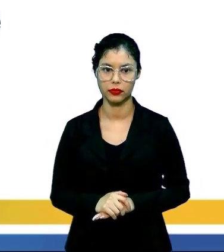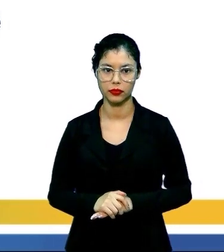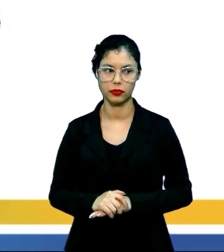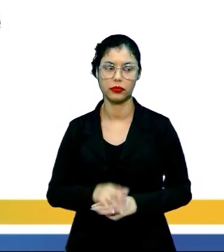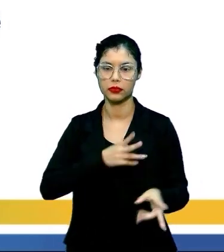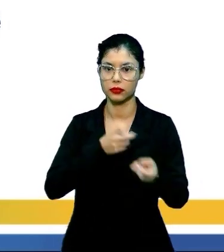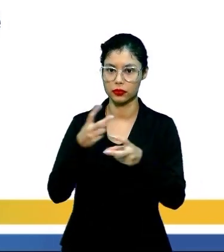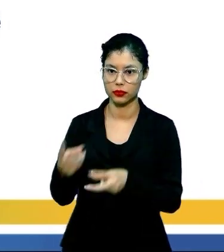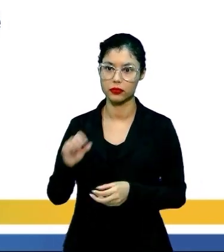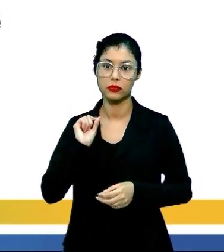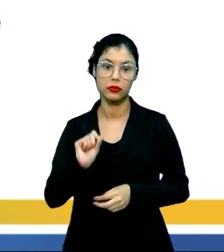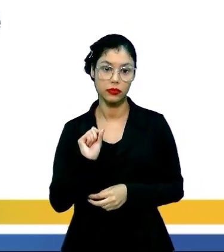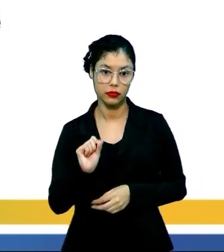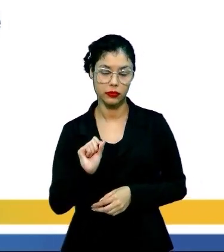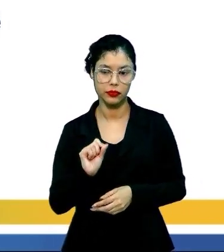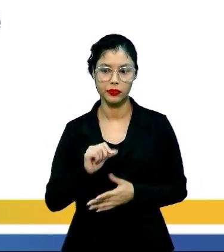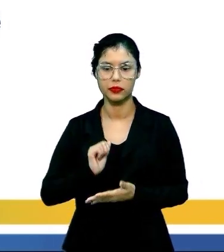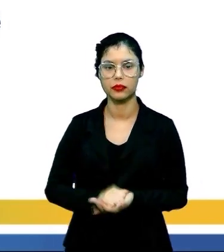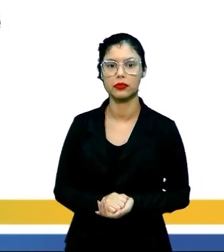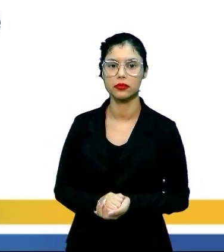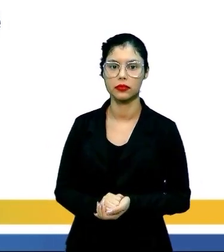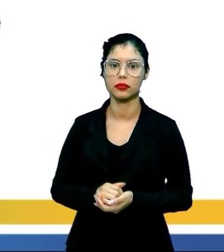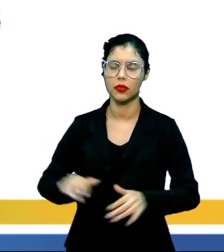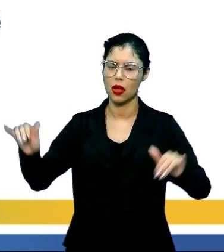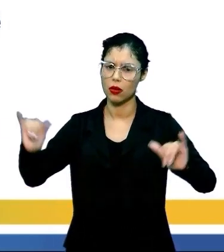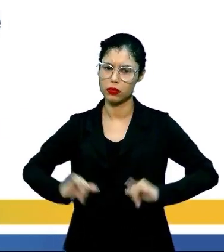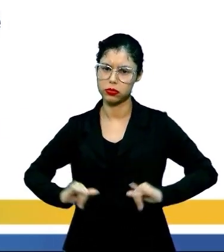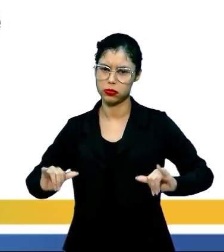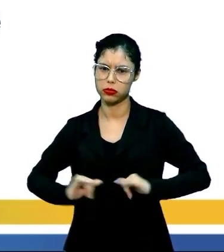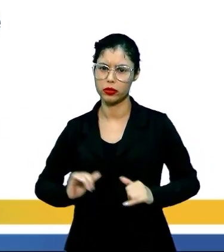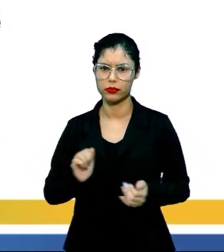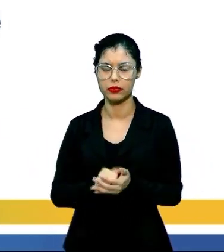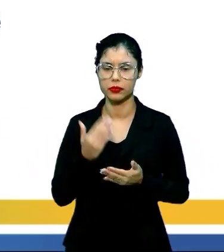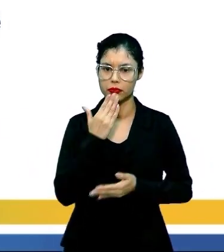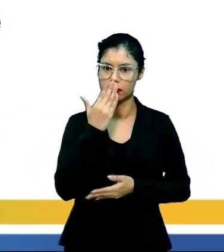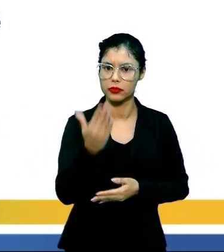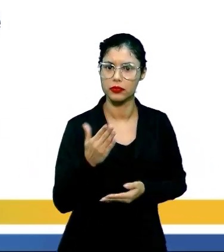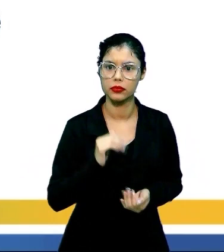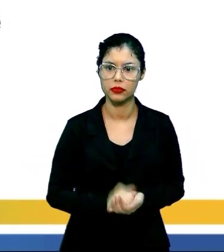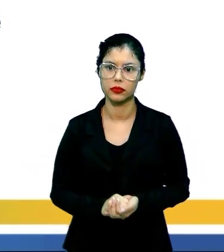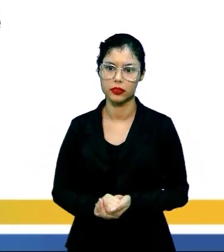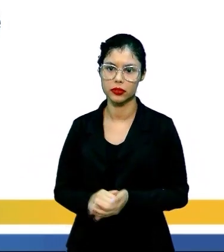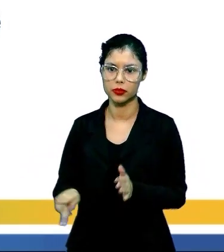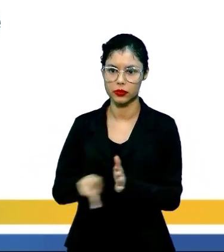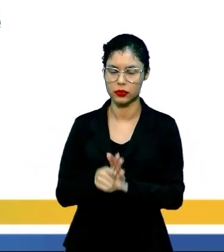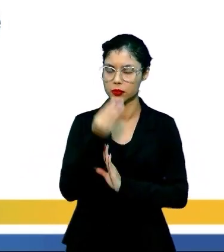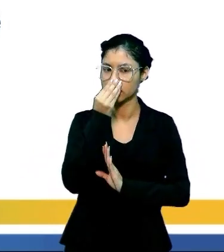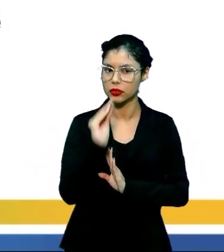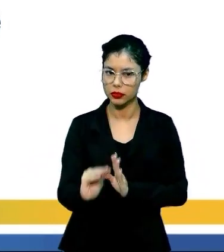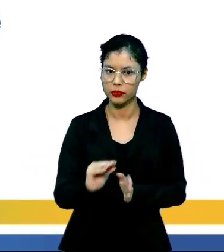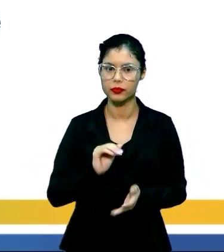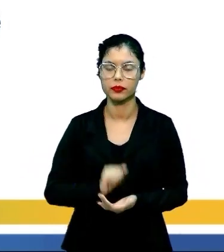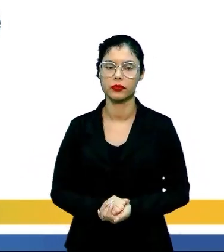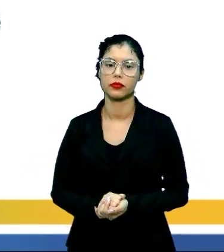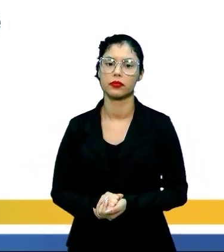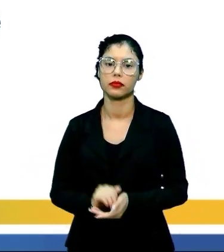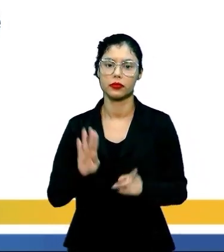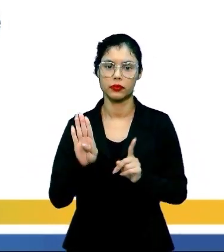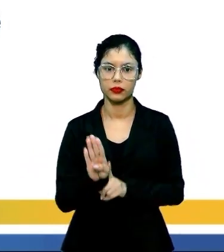Essa percepção traduz-se em sofrimento tácito diante dos limites impostos pela